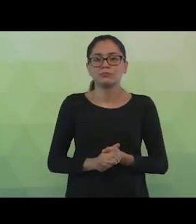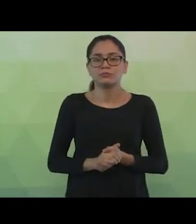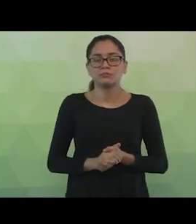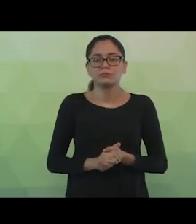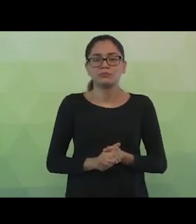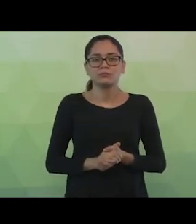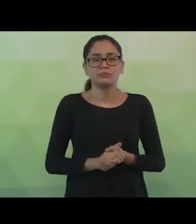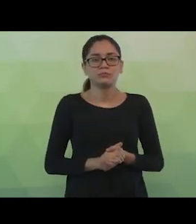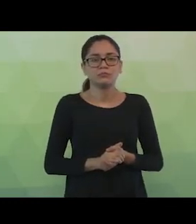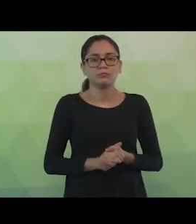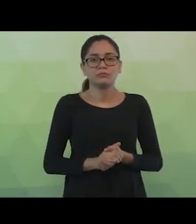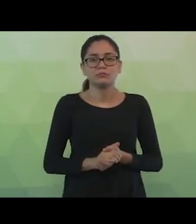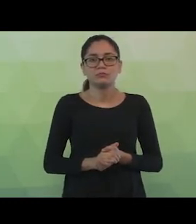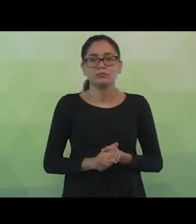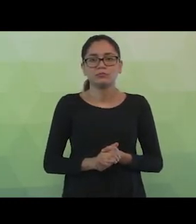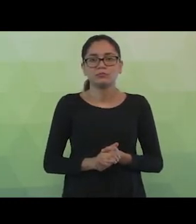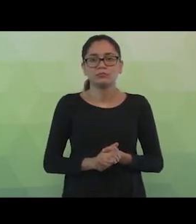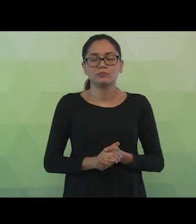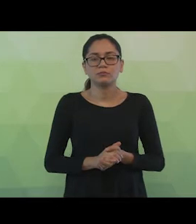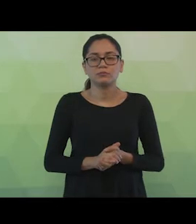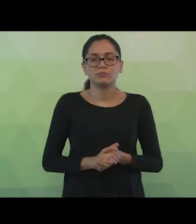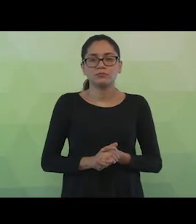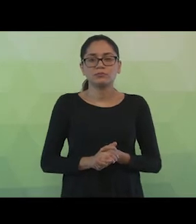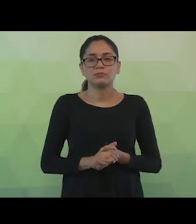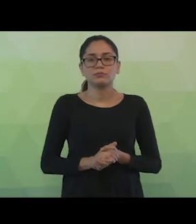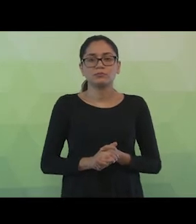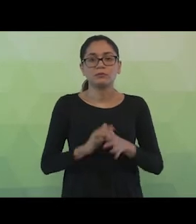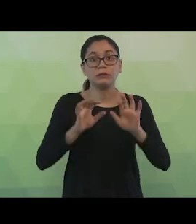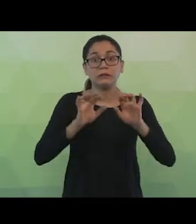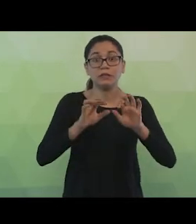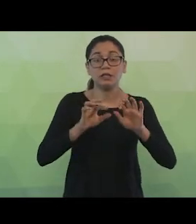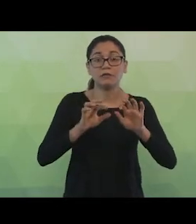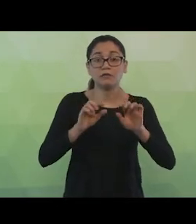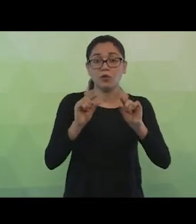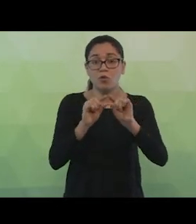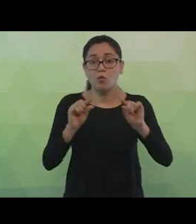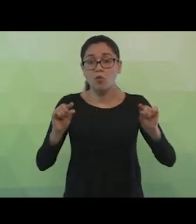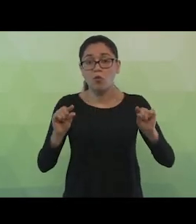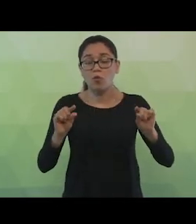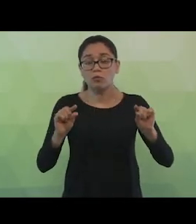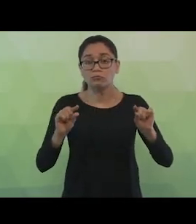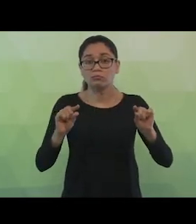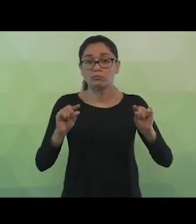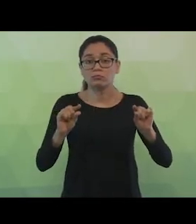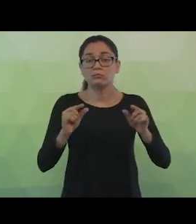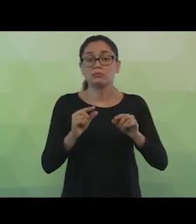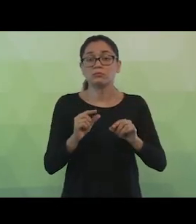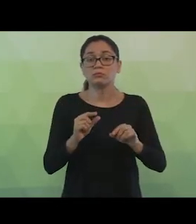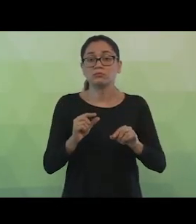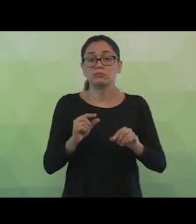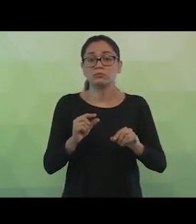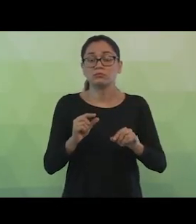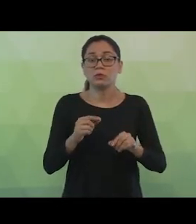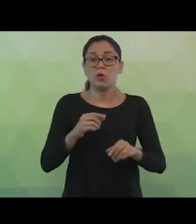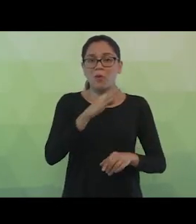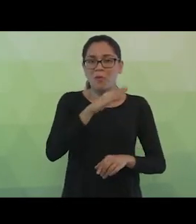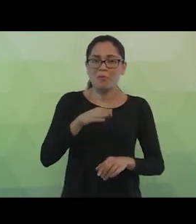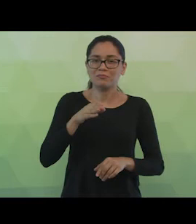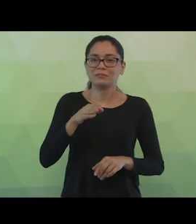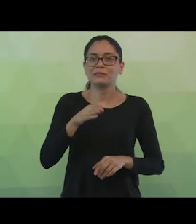para a gente escrever uma outra linha é necessário darmos um